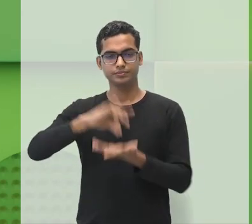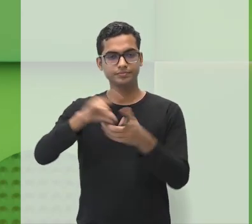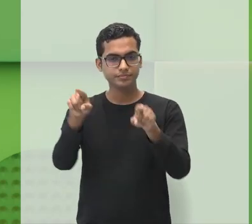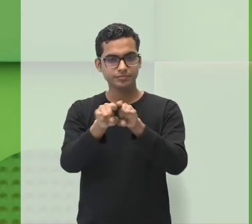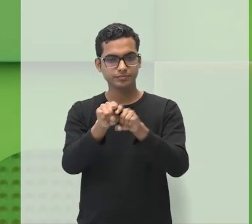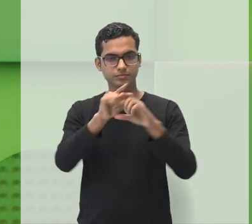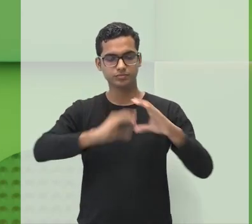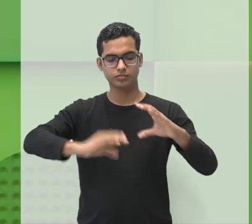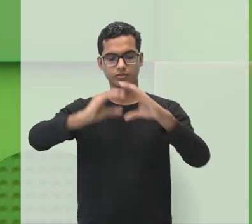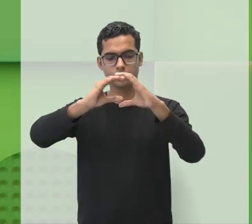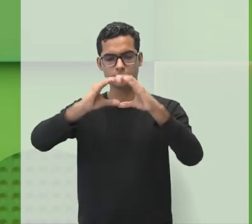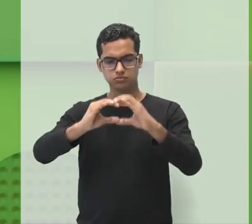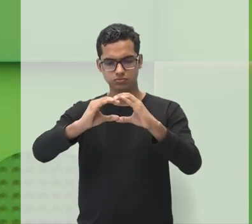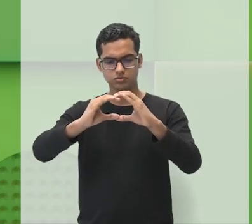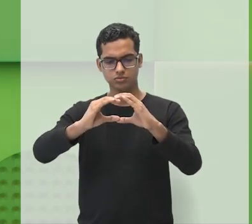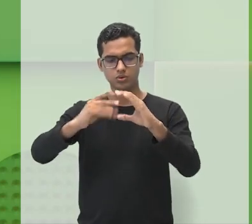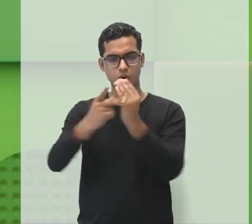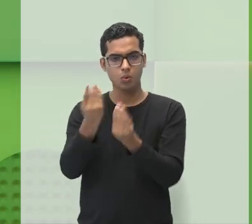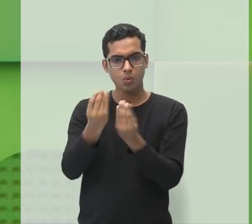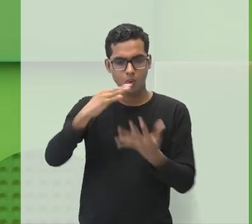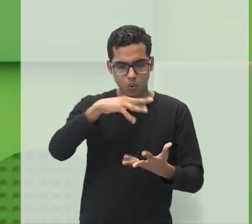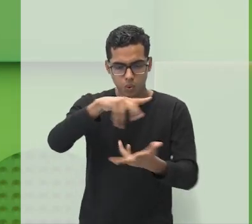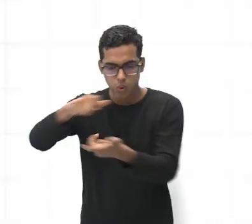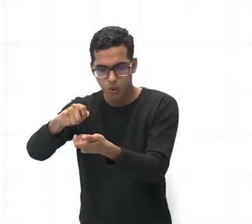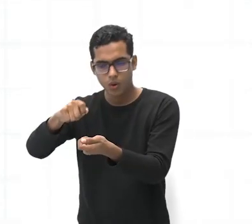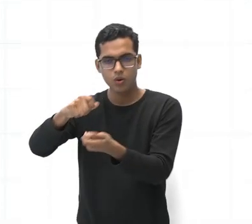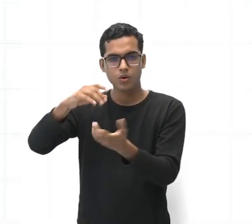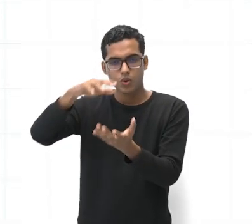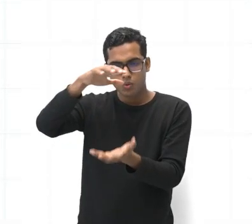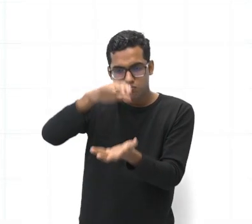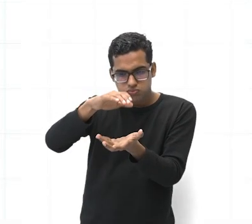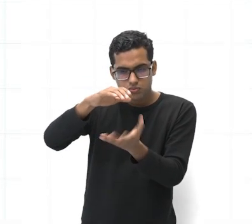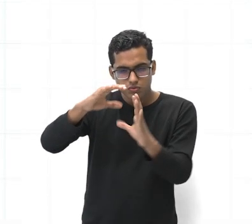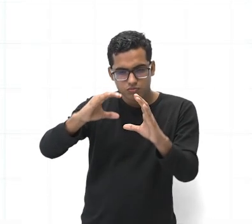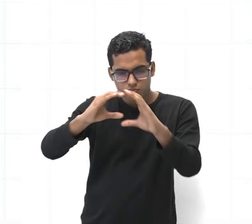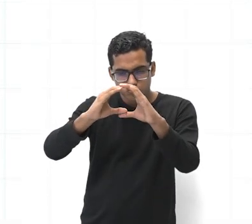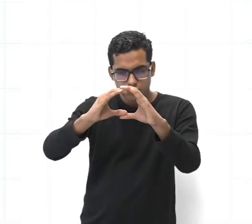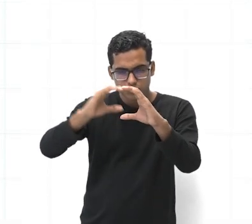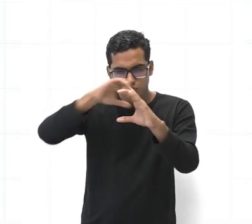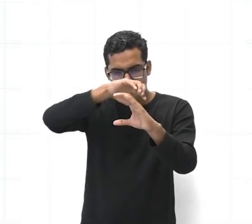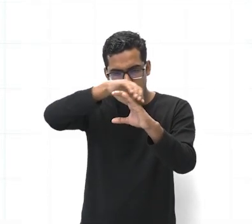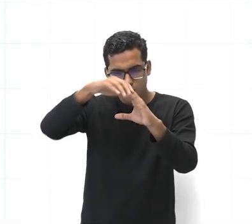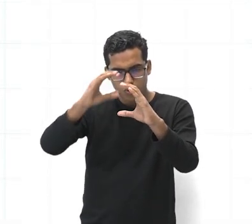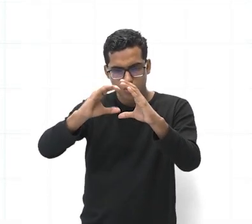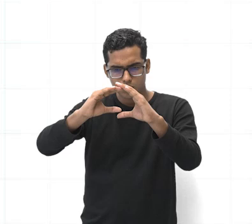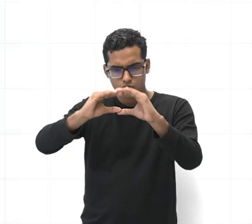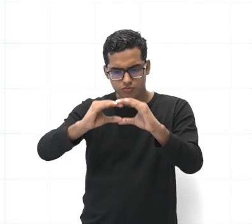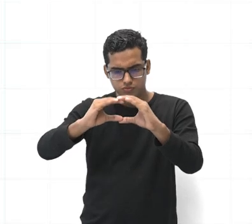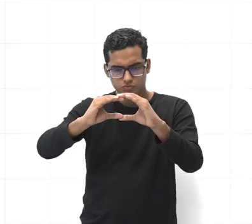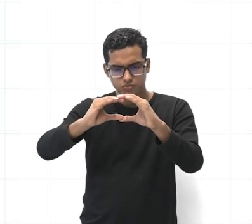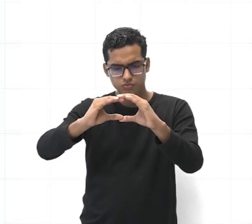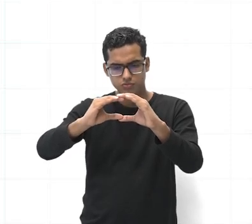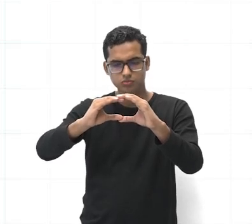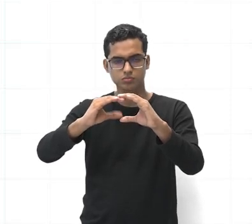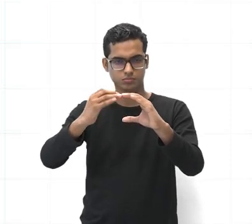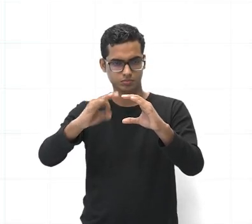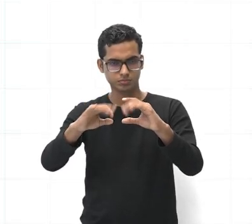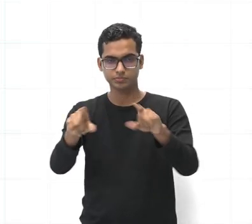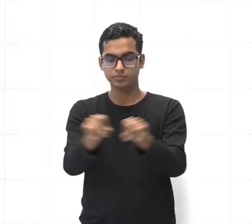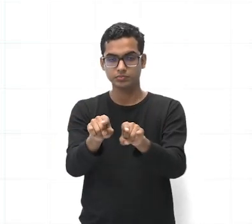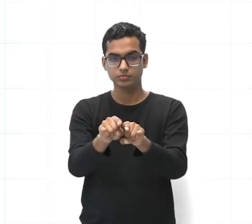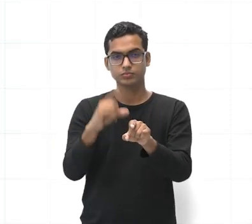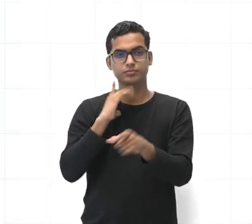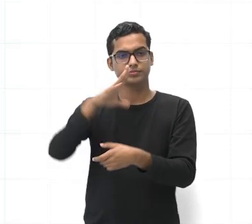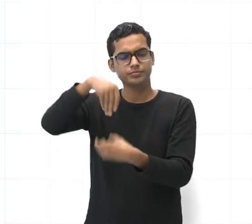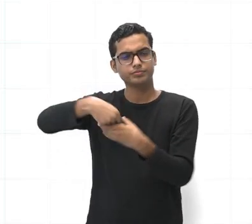tá? E aí, na cartografia, o formato da Terra